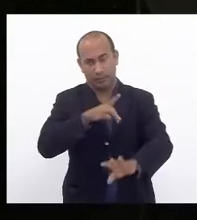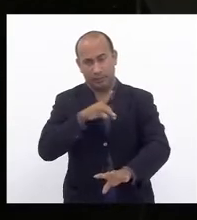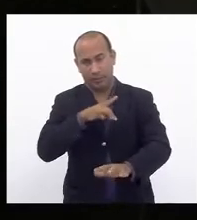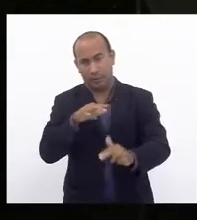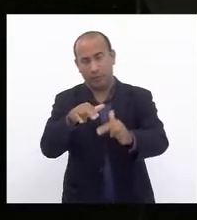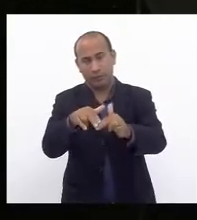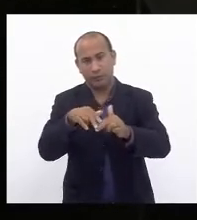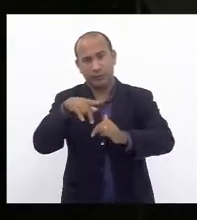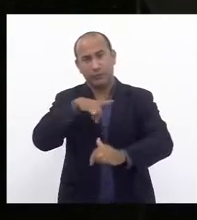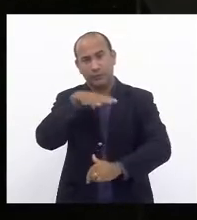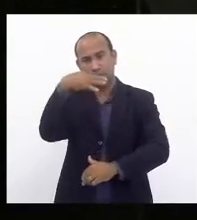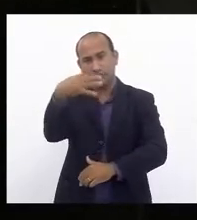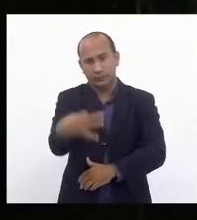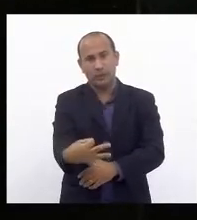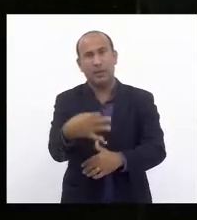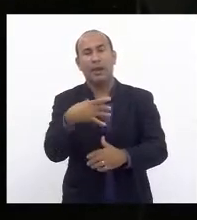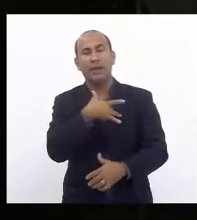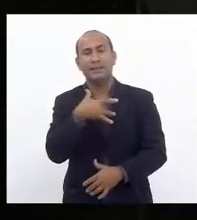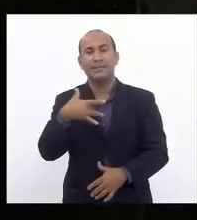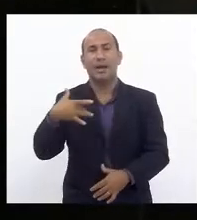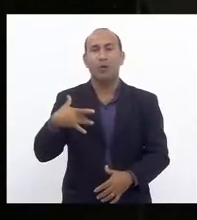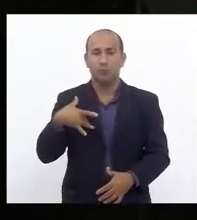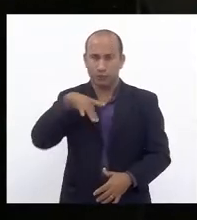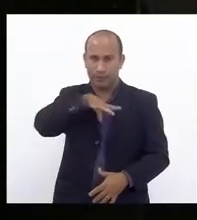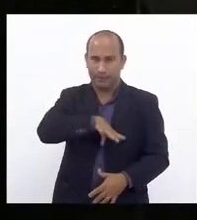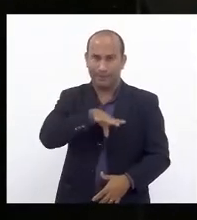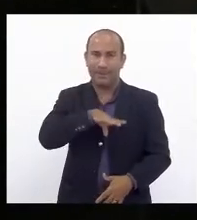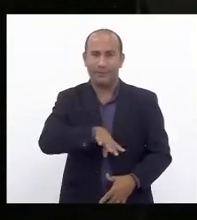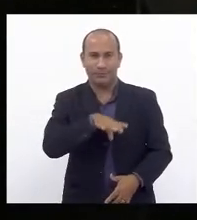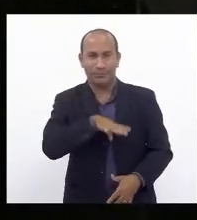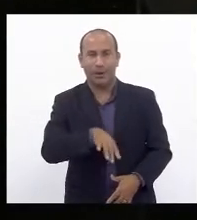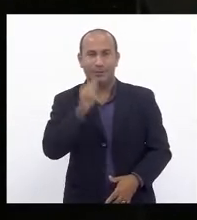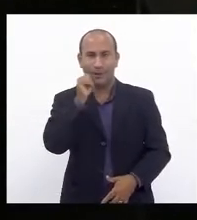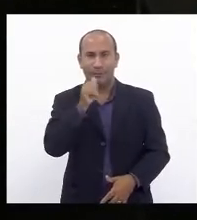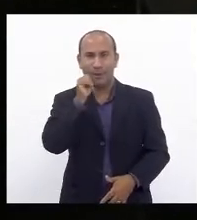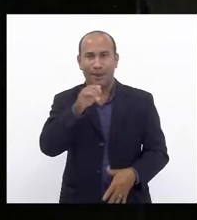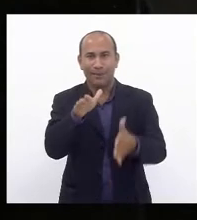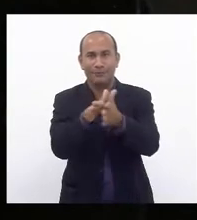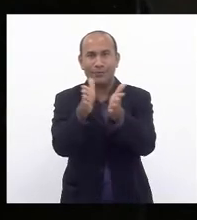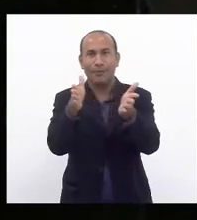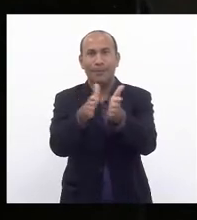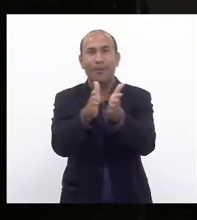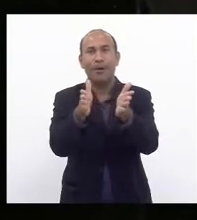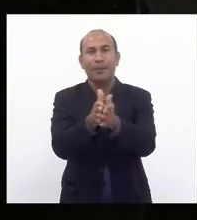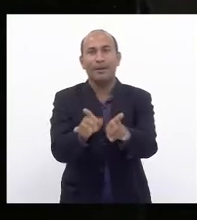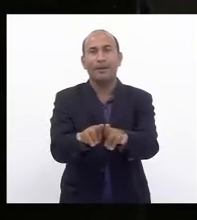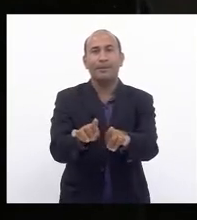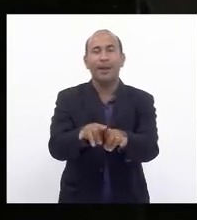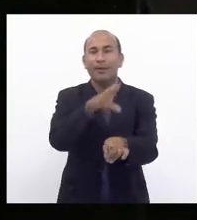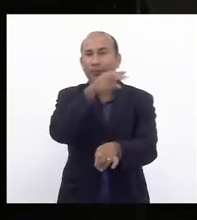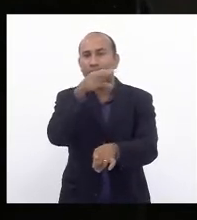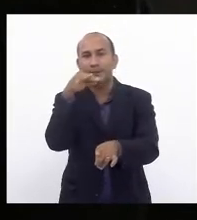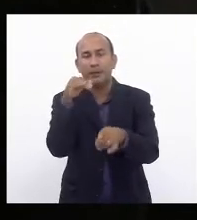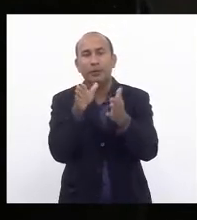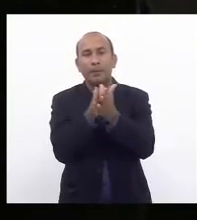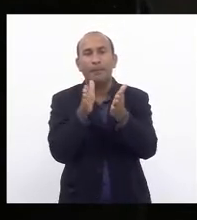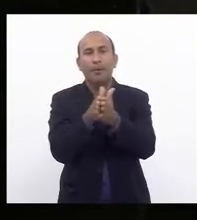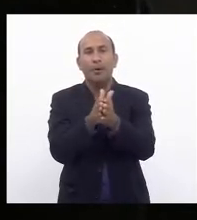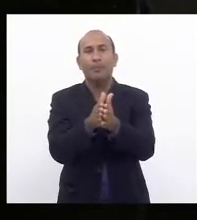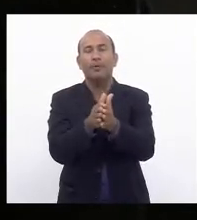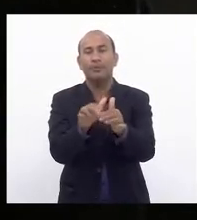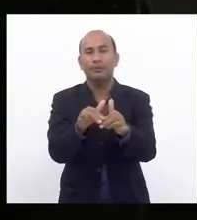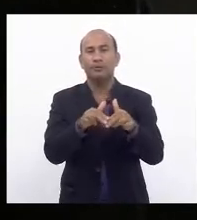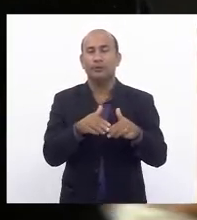para garantir a saúde menstrual das mulheres pobres, das adolescentes pobres. E aí isso me